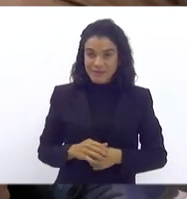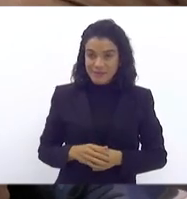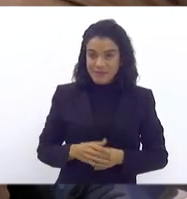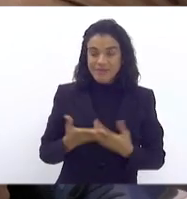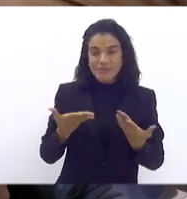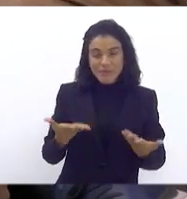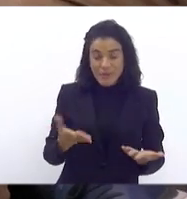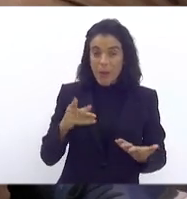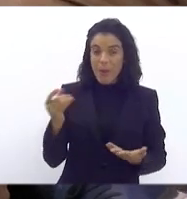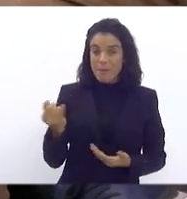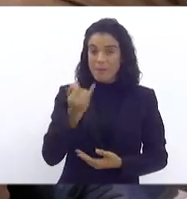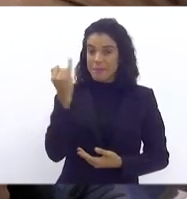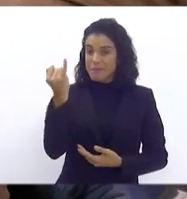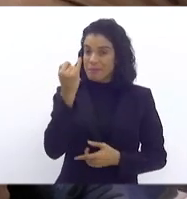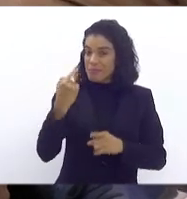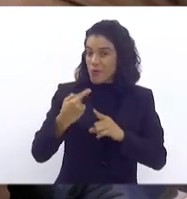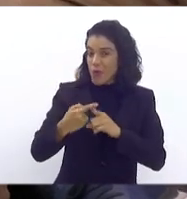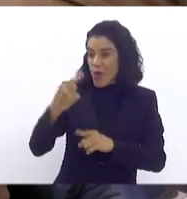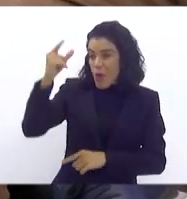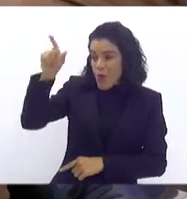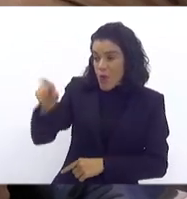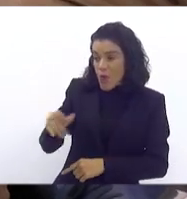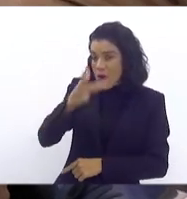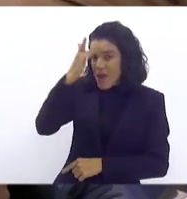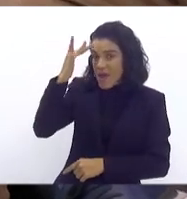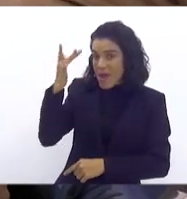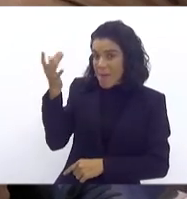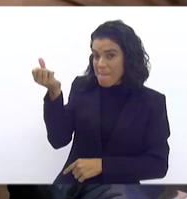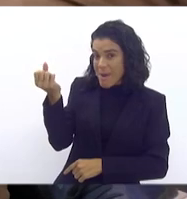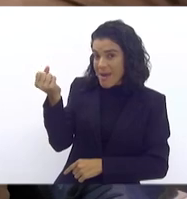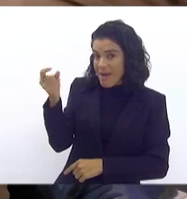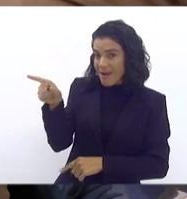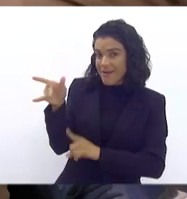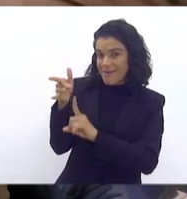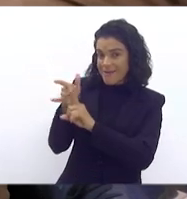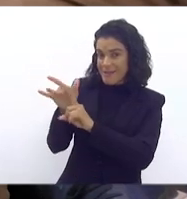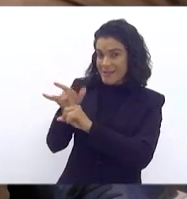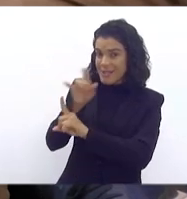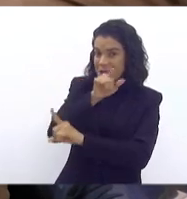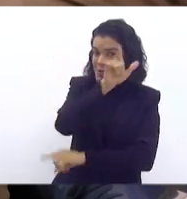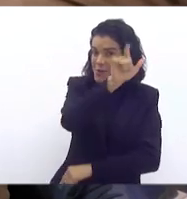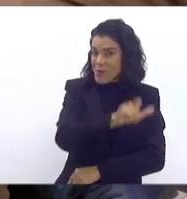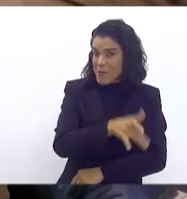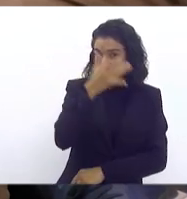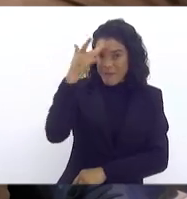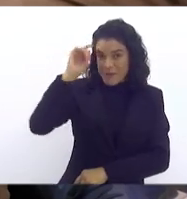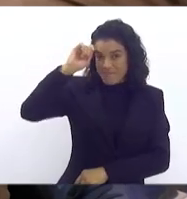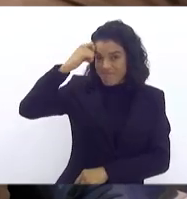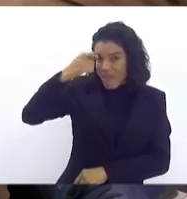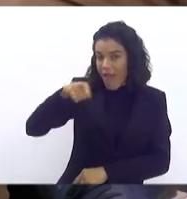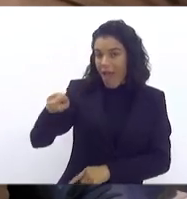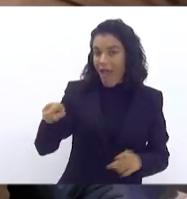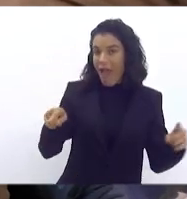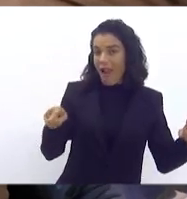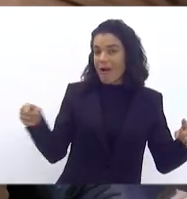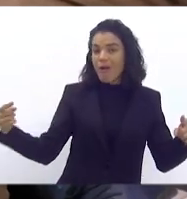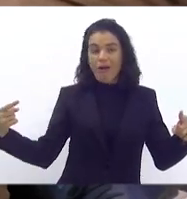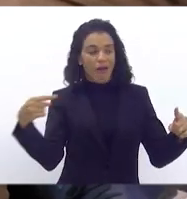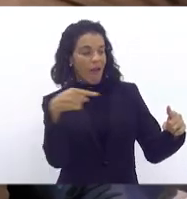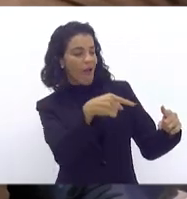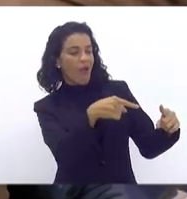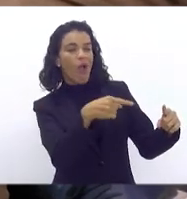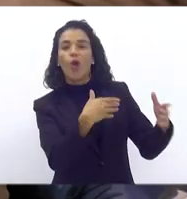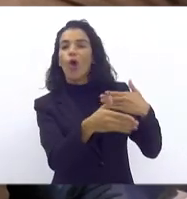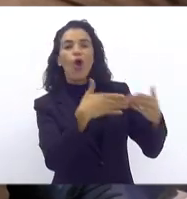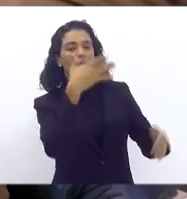muito relevante porque se uma pessoa branca é vítima de uma pessoa negra ela vai reconhecer qualquer